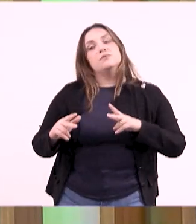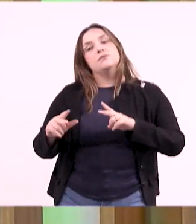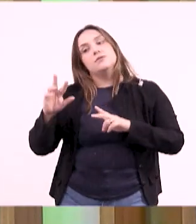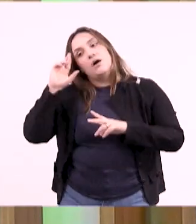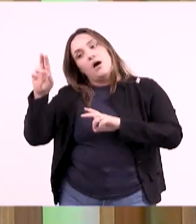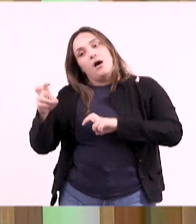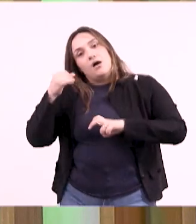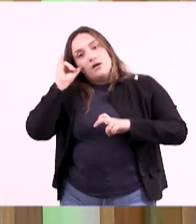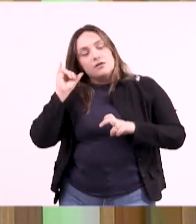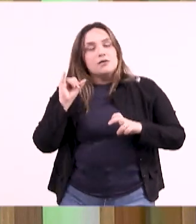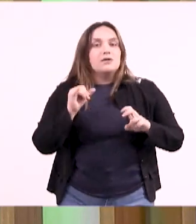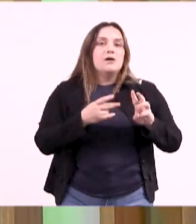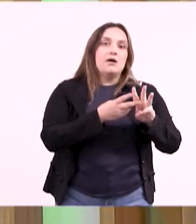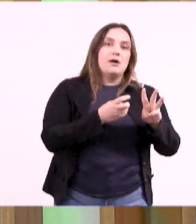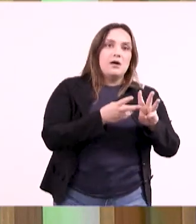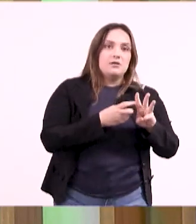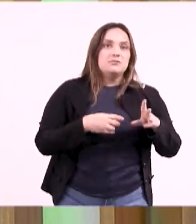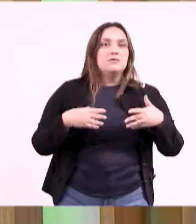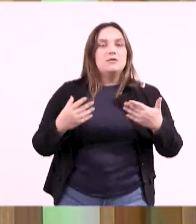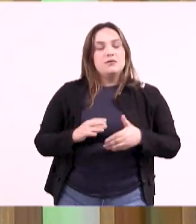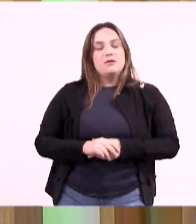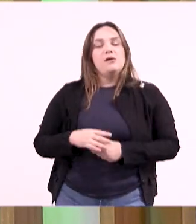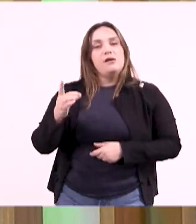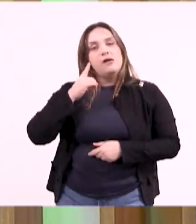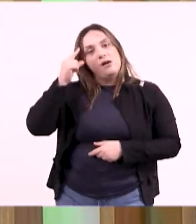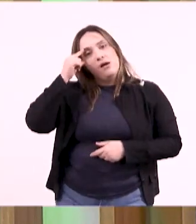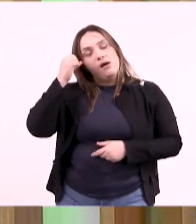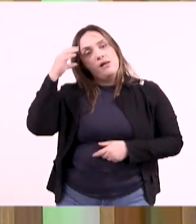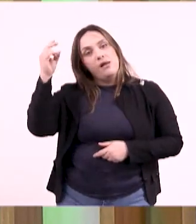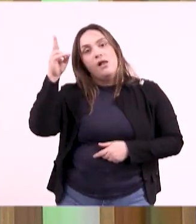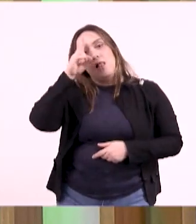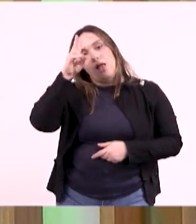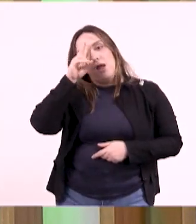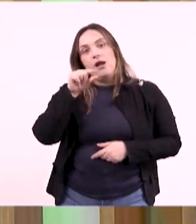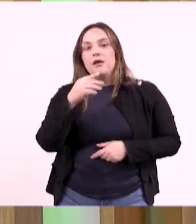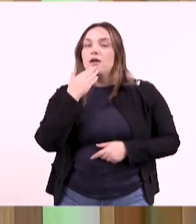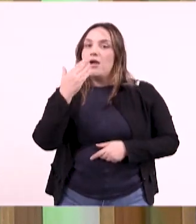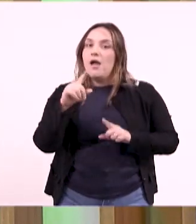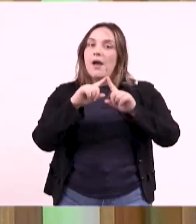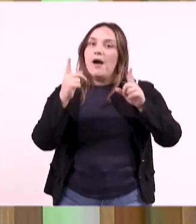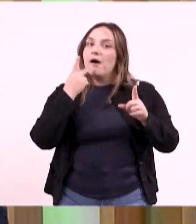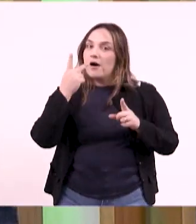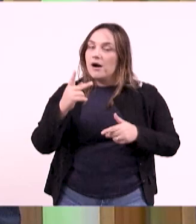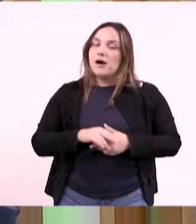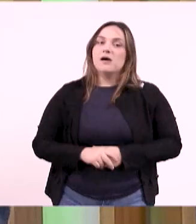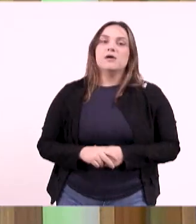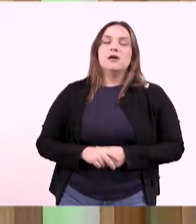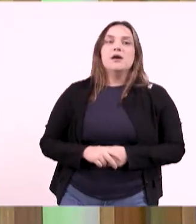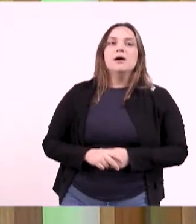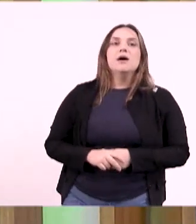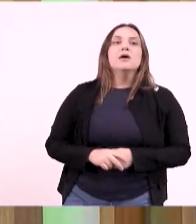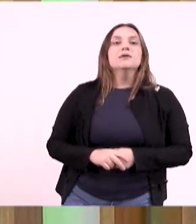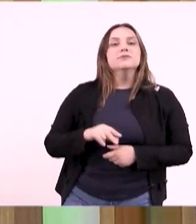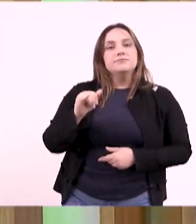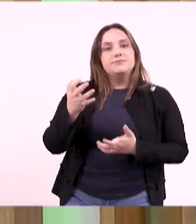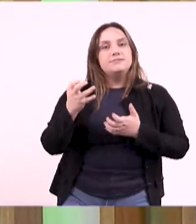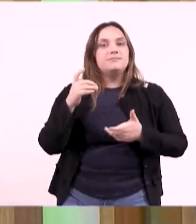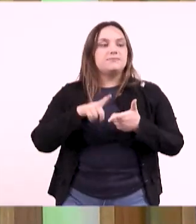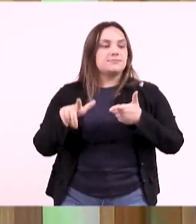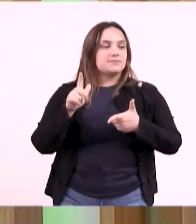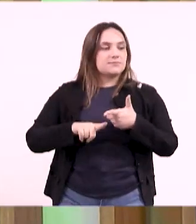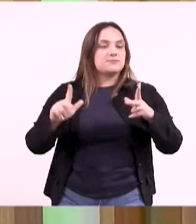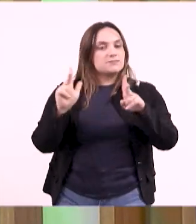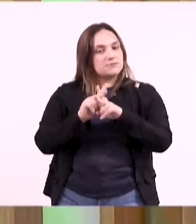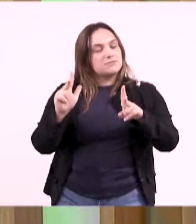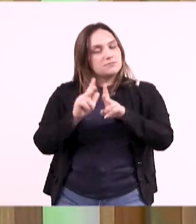fazer a aquisição dessa área rural. O deputado Pedro Neto relembrou esse pedido, mas disse que para que os conflitos,